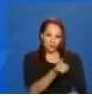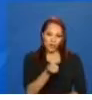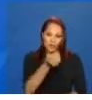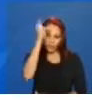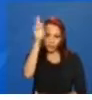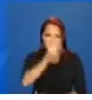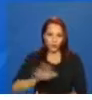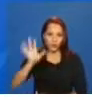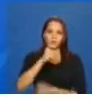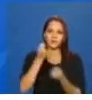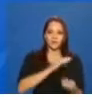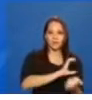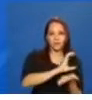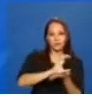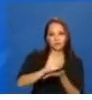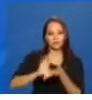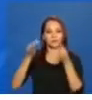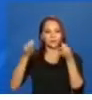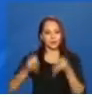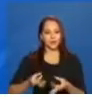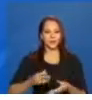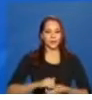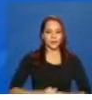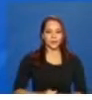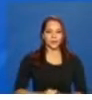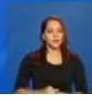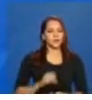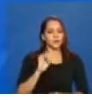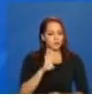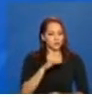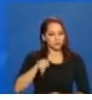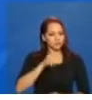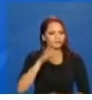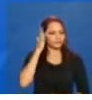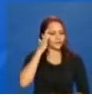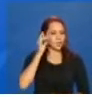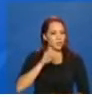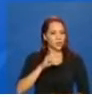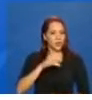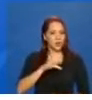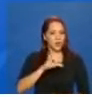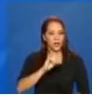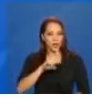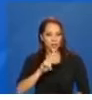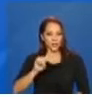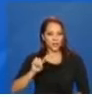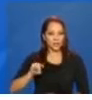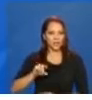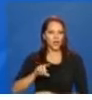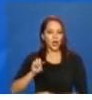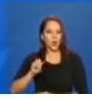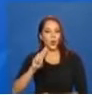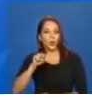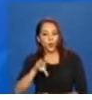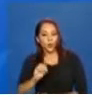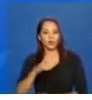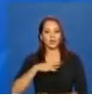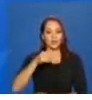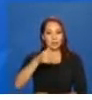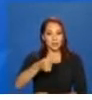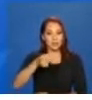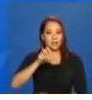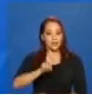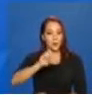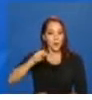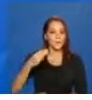deve ser alocado corretamente. Para os senhores terem uma ideia, só o CAD único, o Cadastro Único, tem 75 milhões